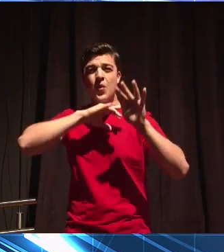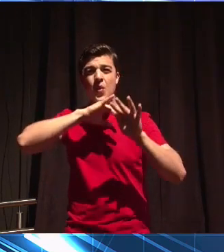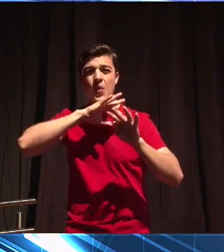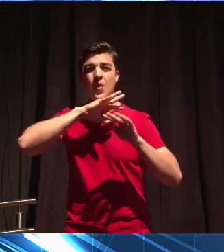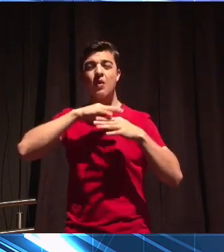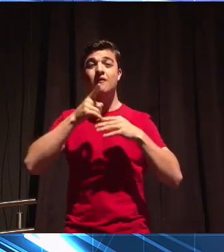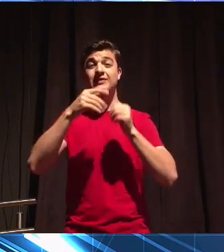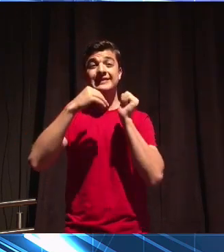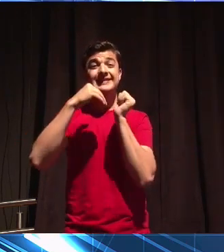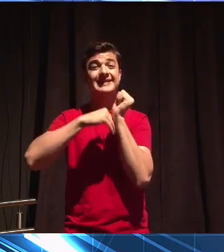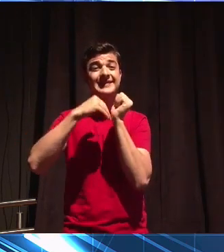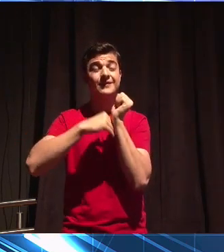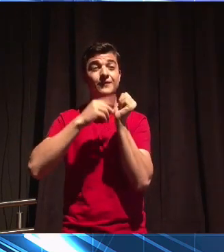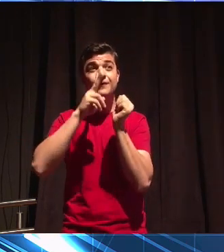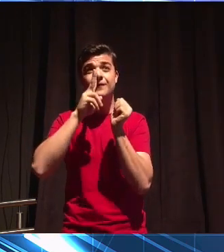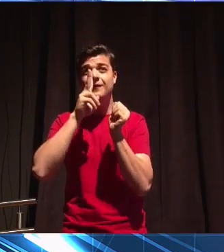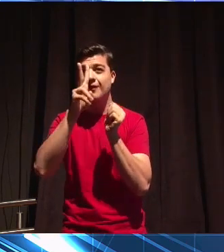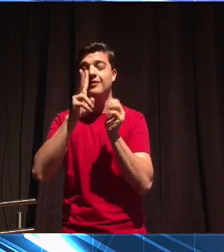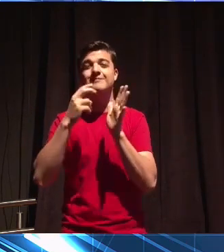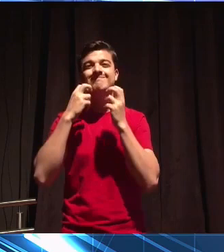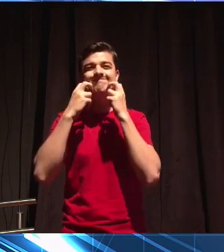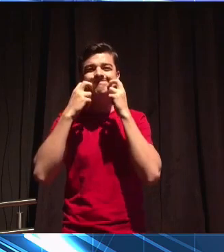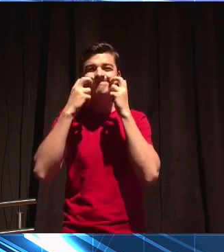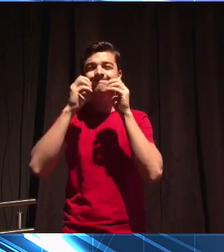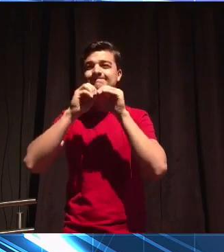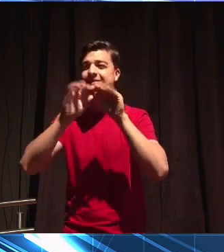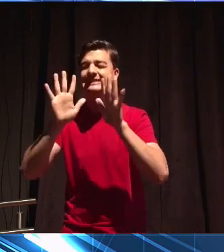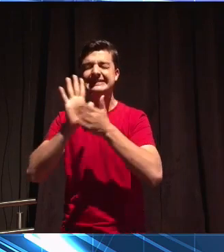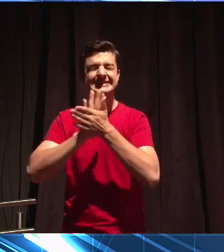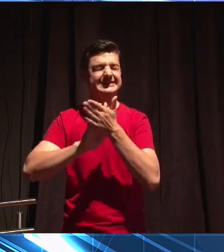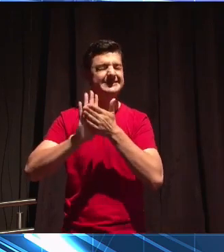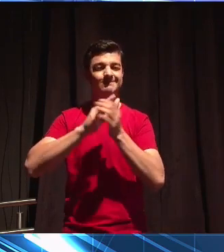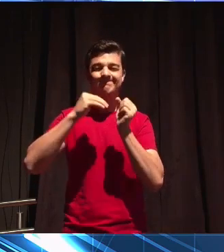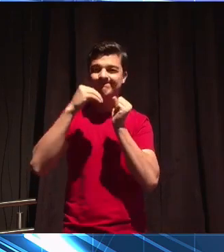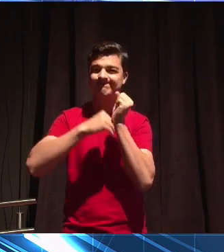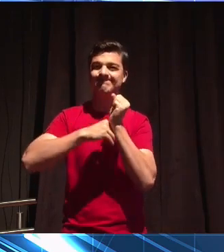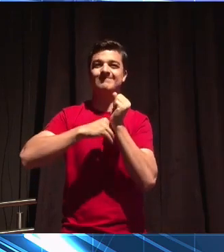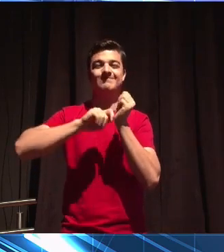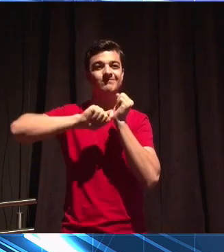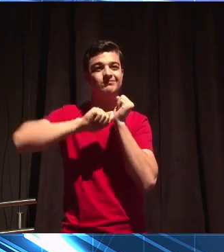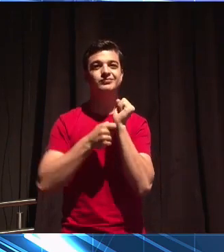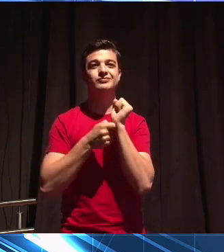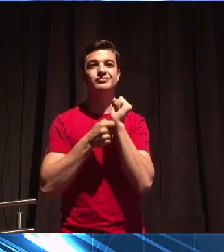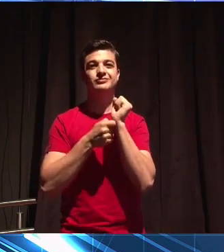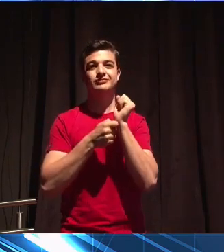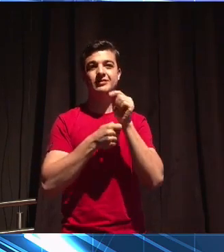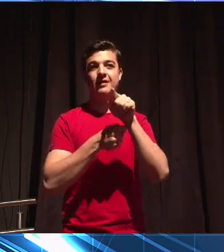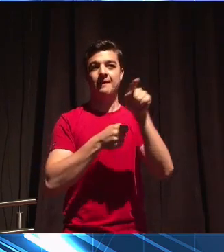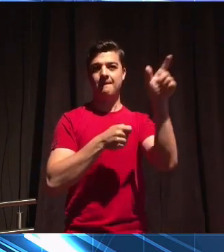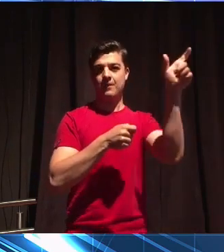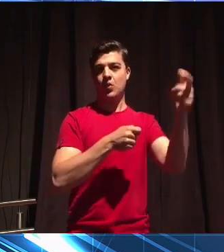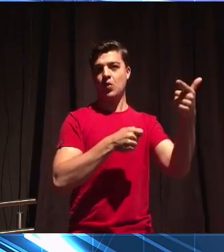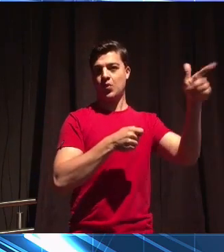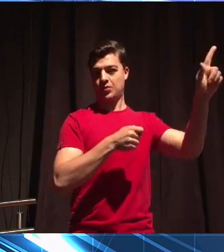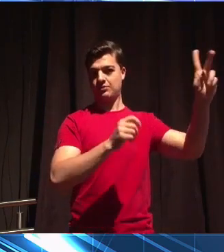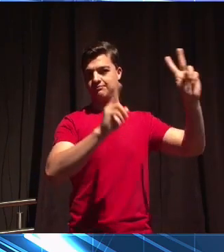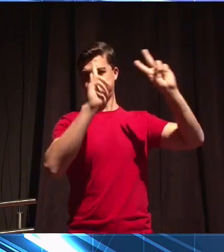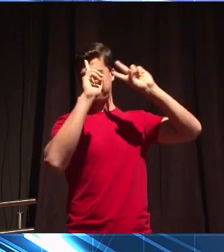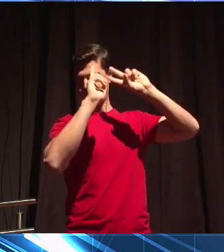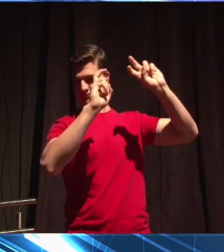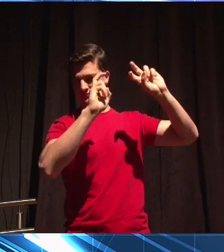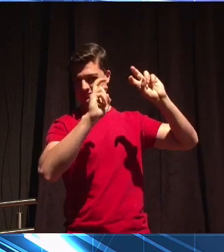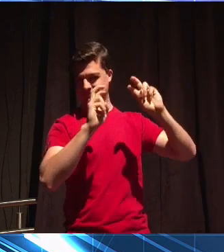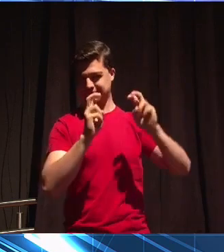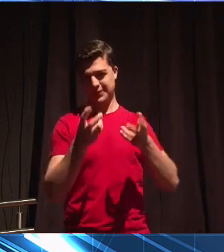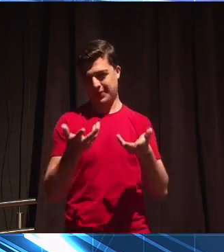daquela coisa que mais te envergonha, daquela coisa que mais tu quer esconder? Isso é perceptível. Se a gente seguir uma linha